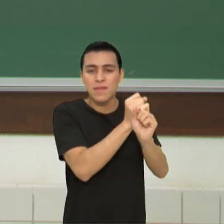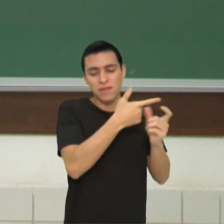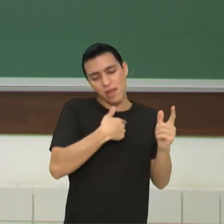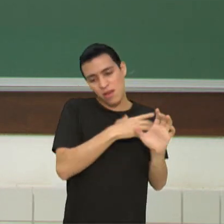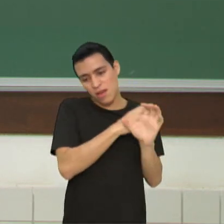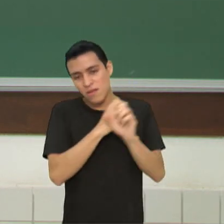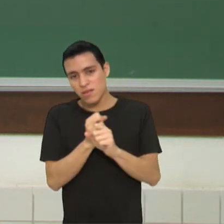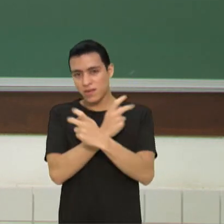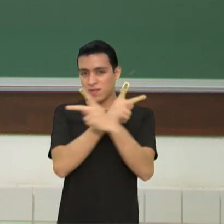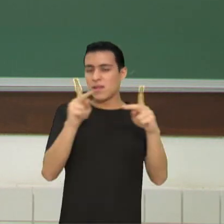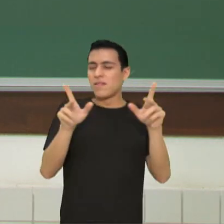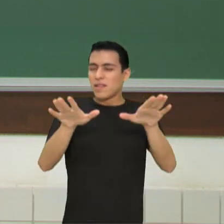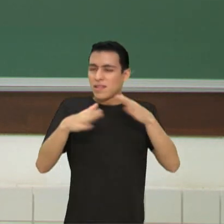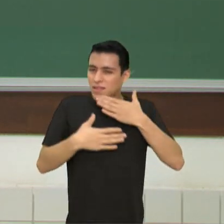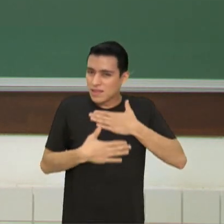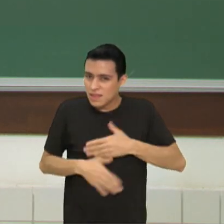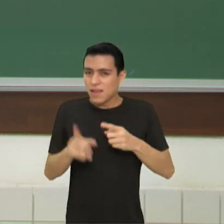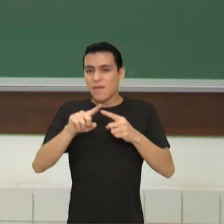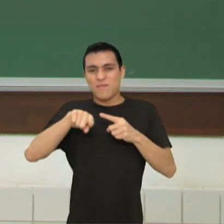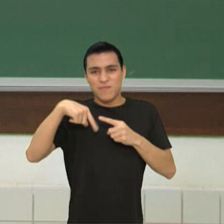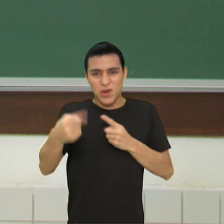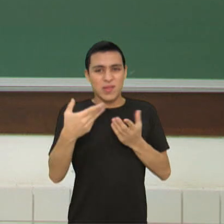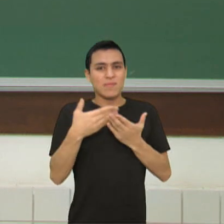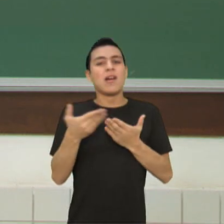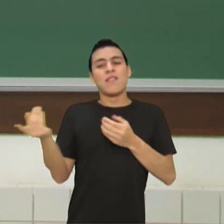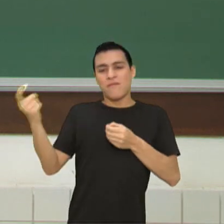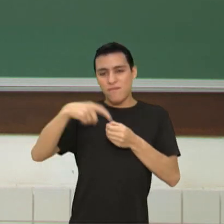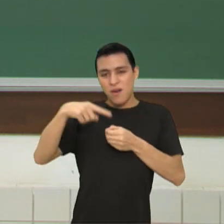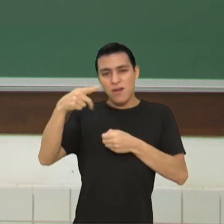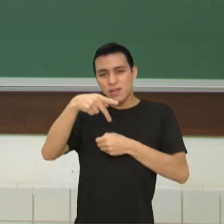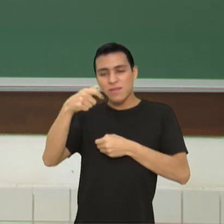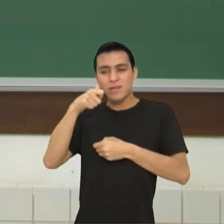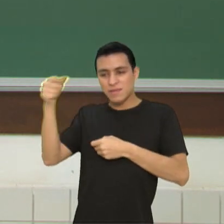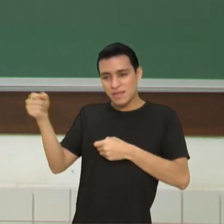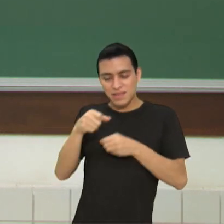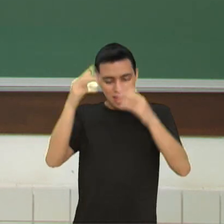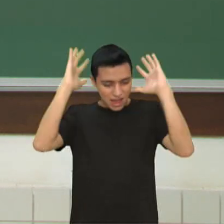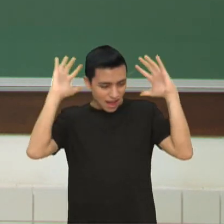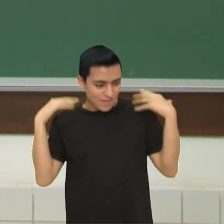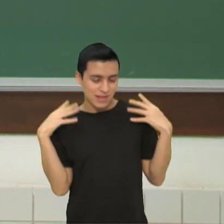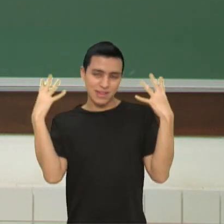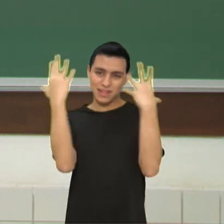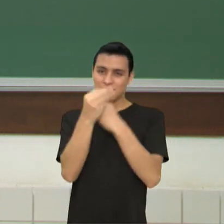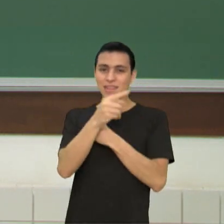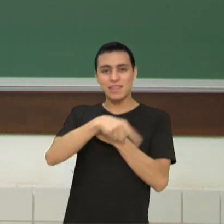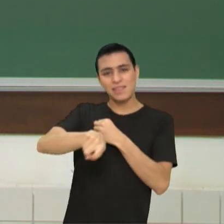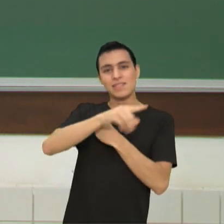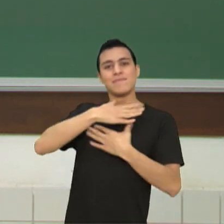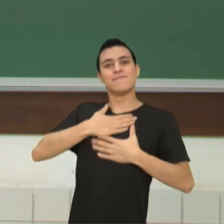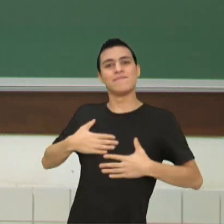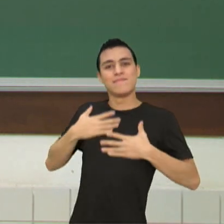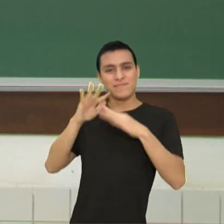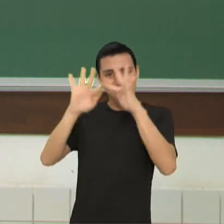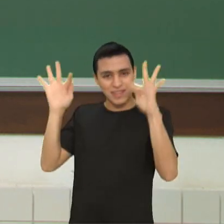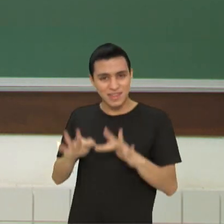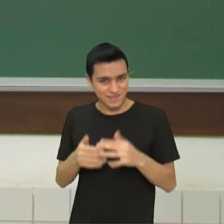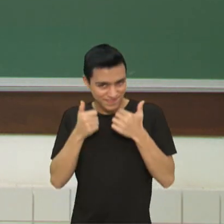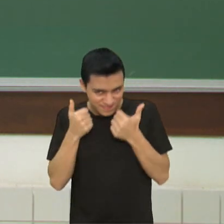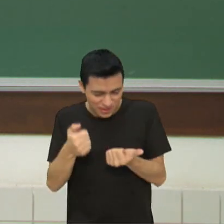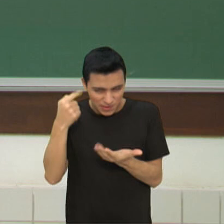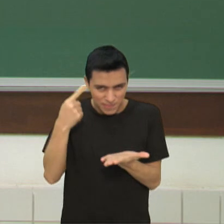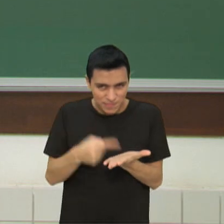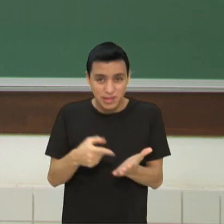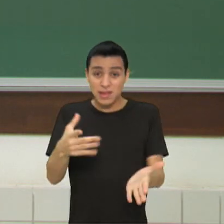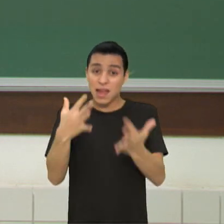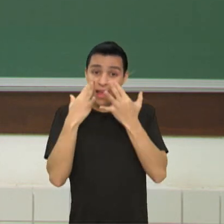Paraná, usem essas ferramentas. Não deixem de fazer essas revisões, de buscar o seu professor, buscar o contato que você puder, para